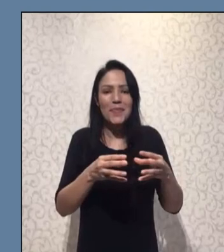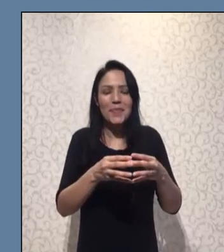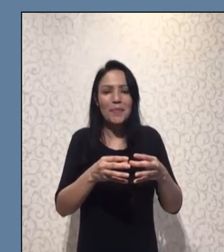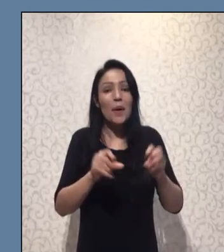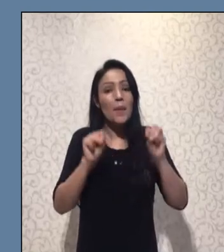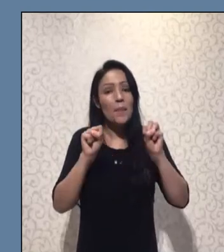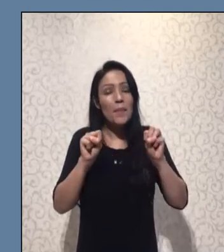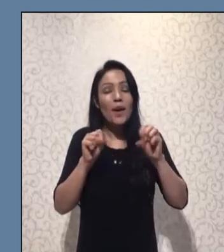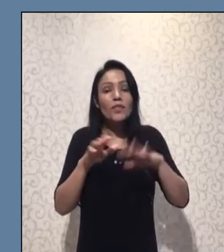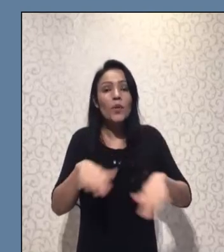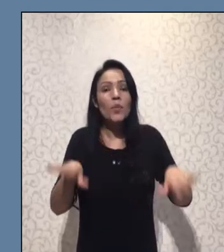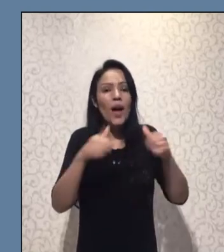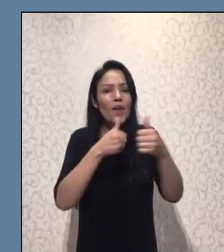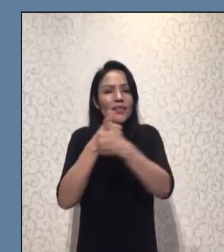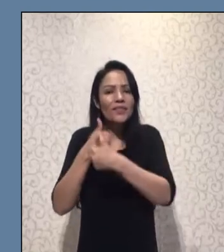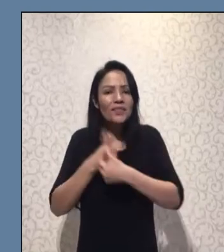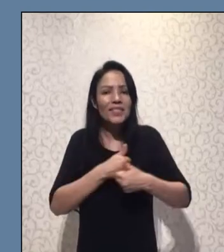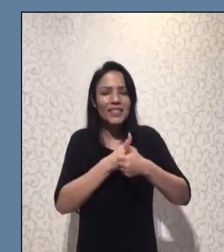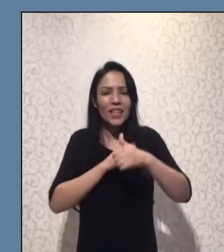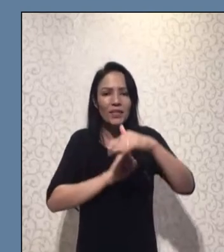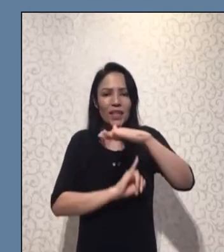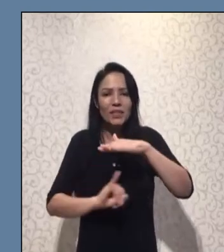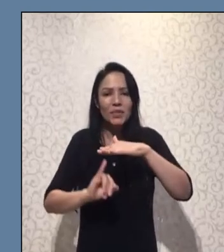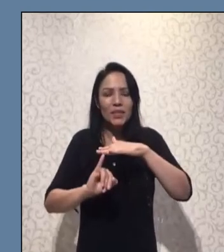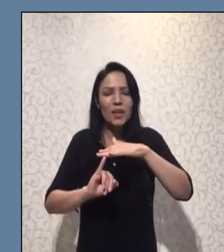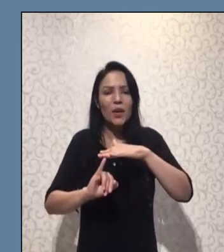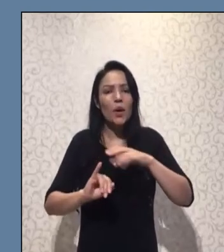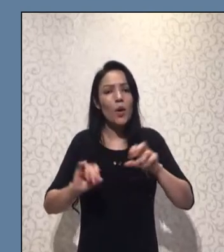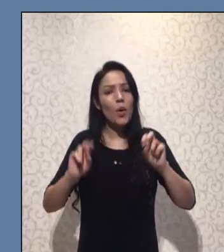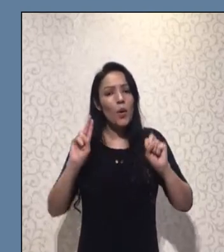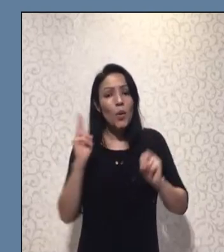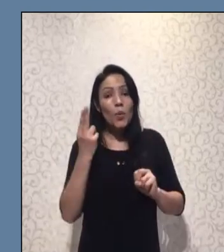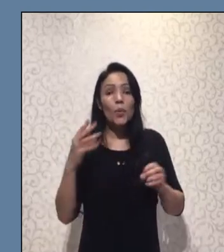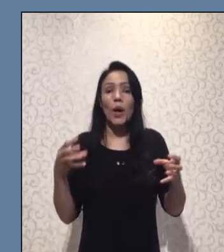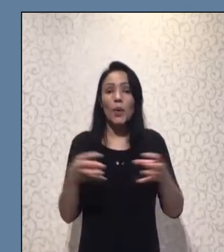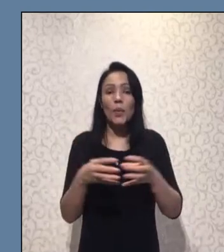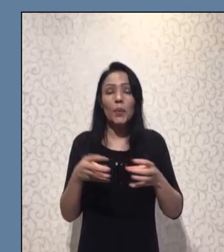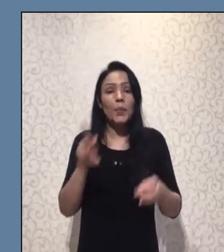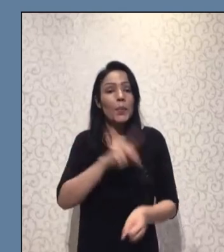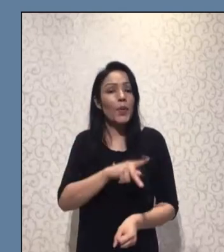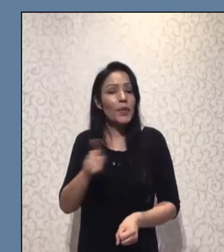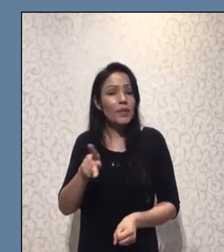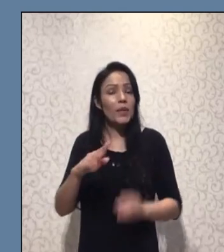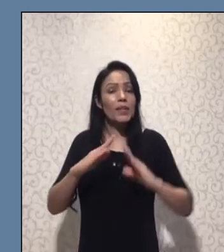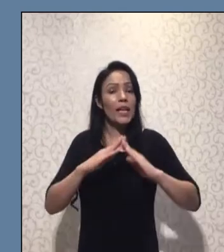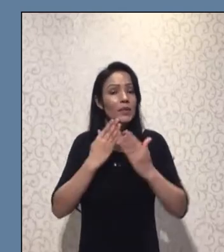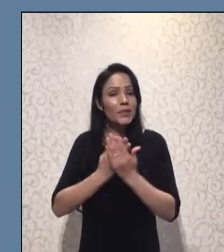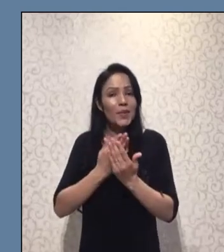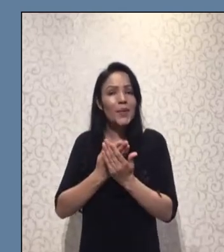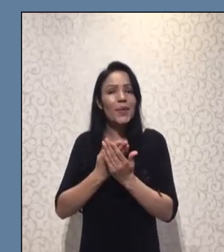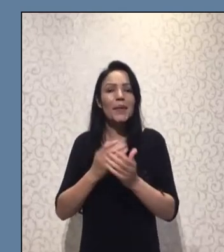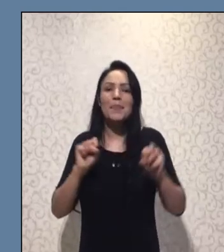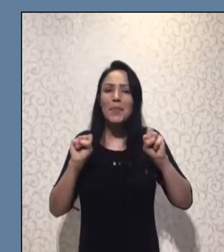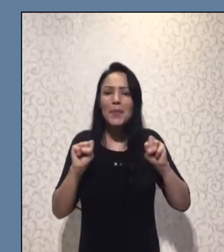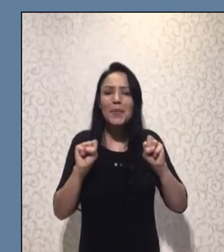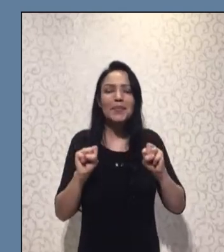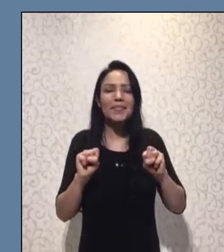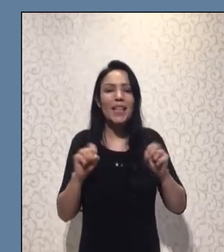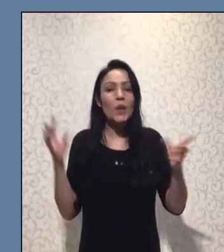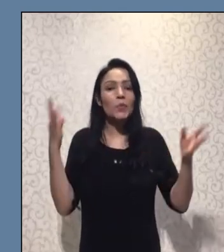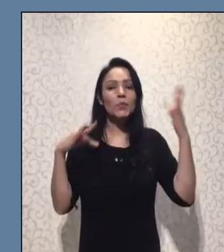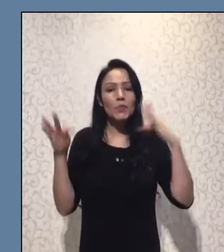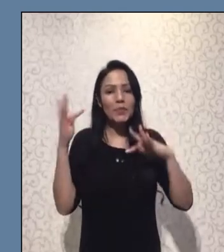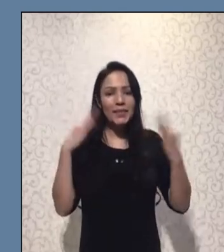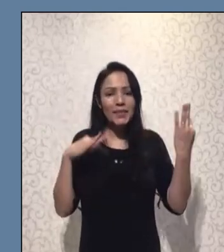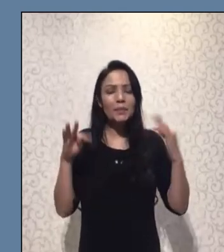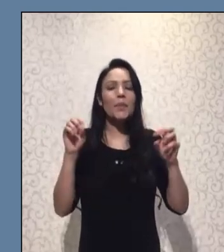das instituições, até o grupo de professores, das escolas, das agências de turismo, por que não,